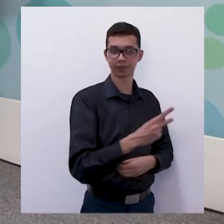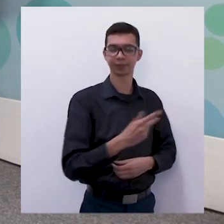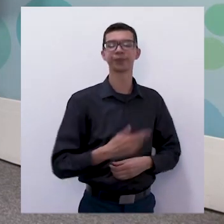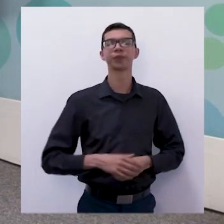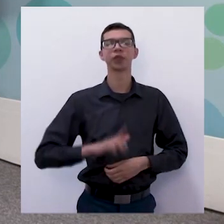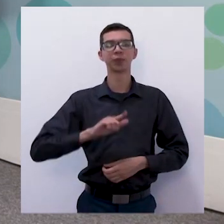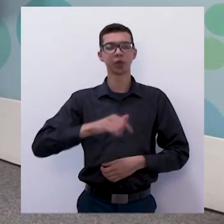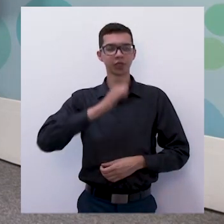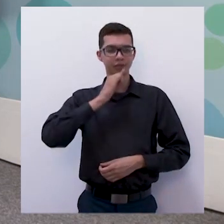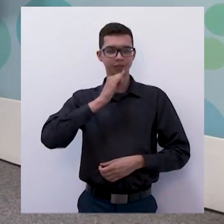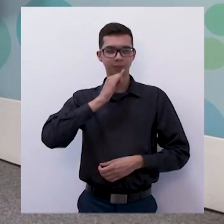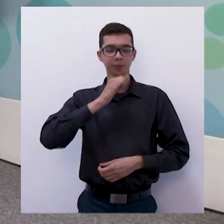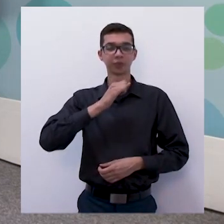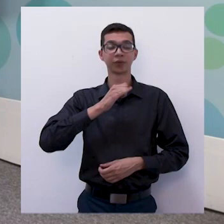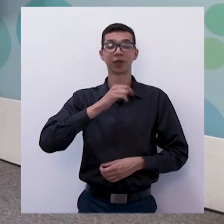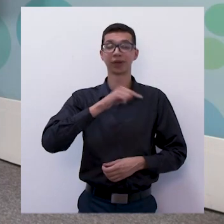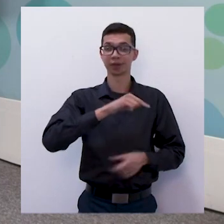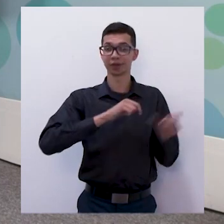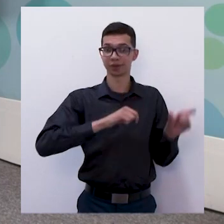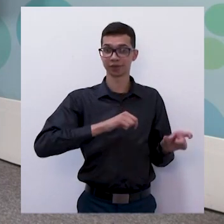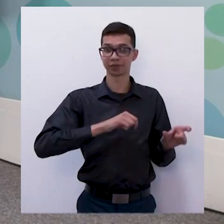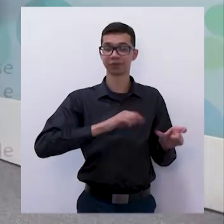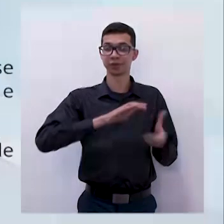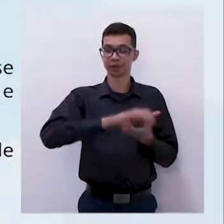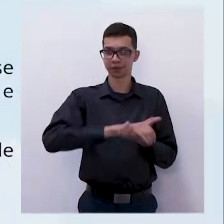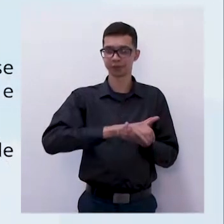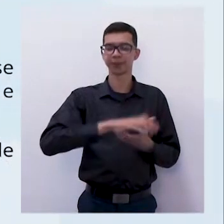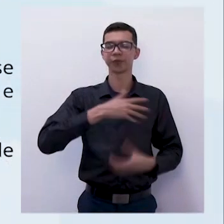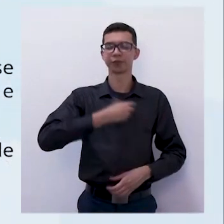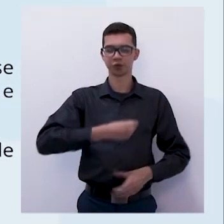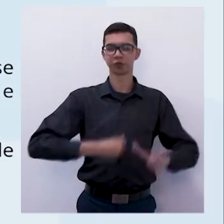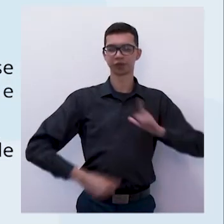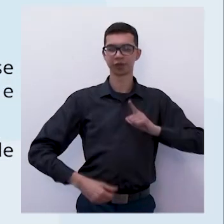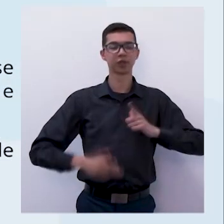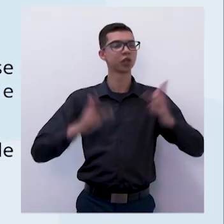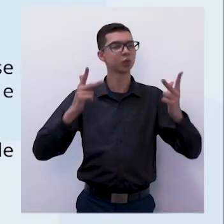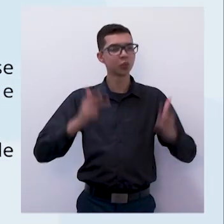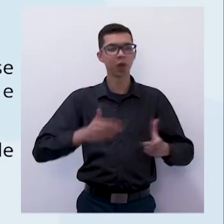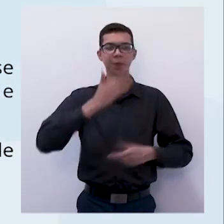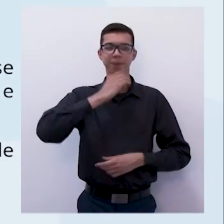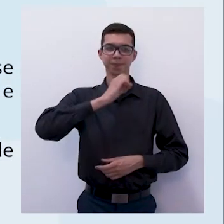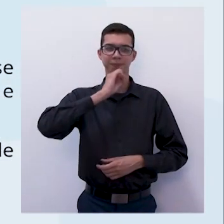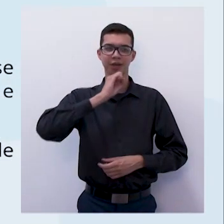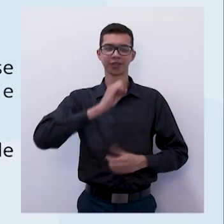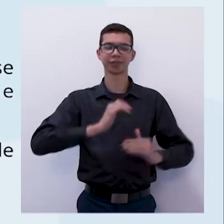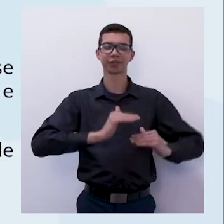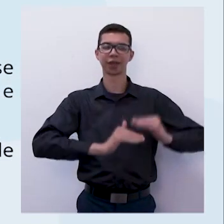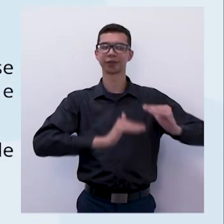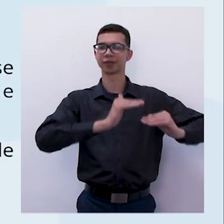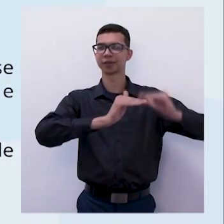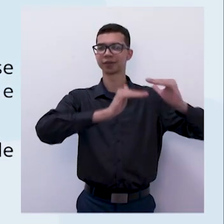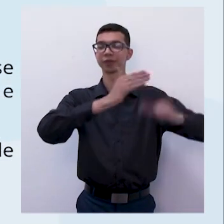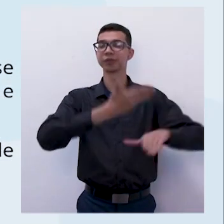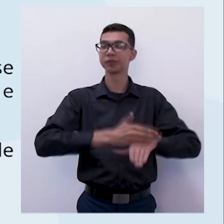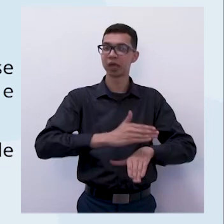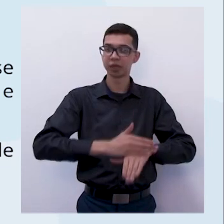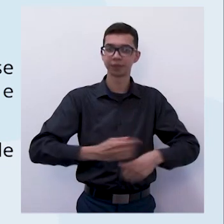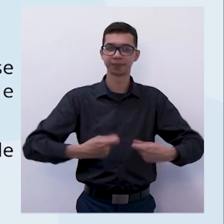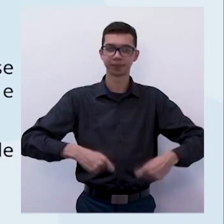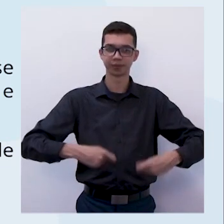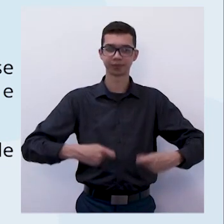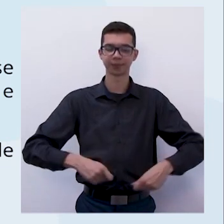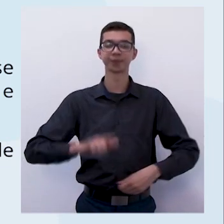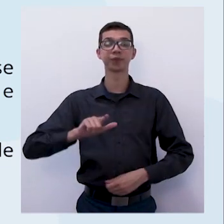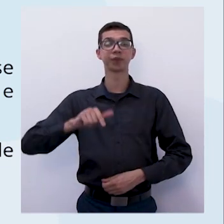processo que o pai passou, tá? E aos 60 anos é que ele vai chegar na plenitude ali da vida política em